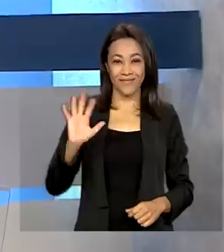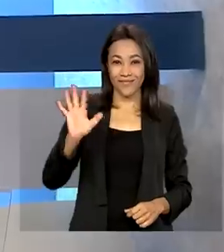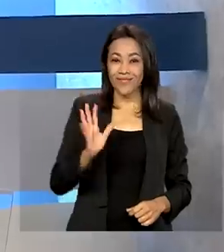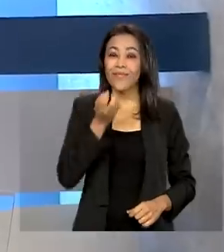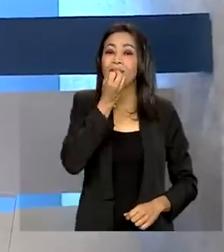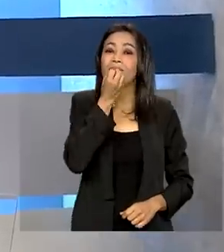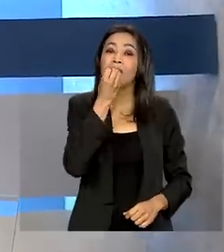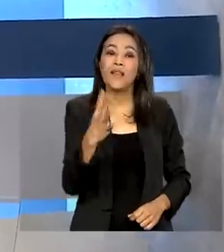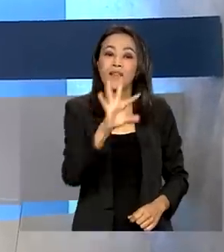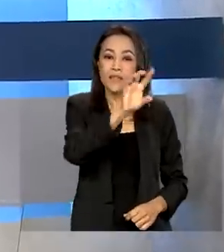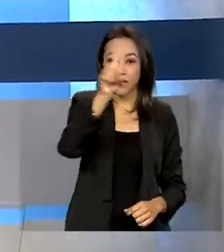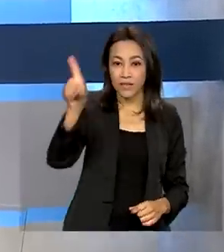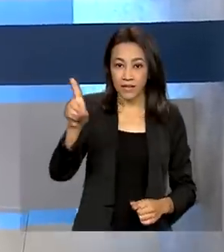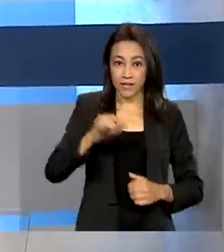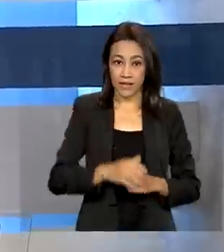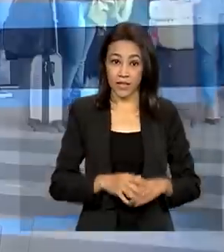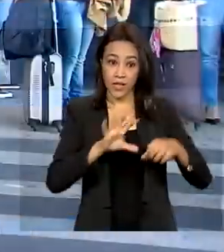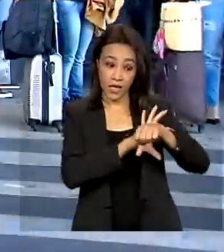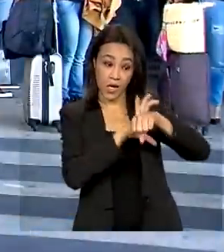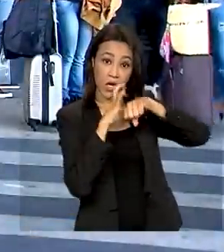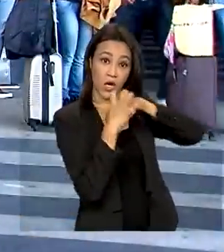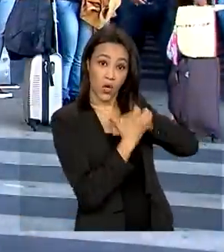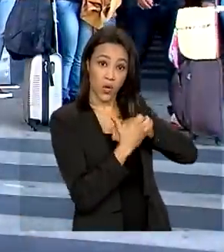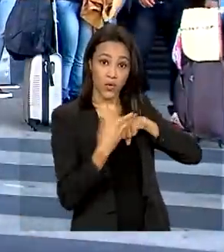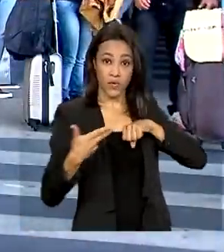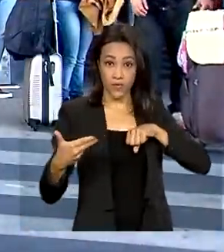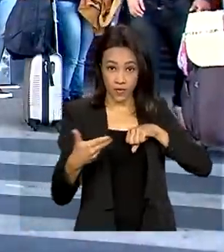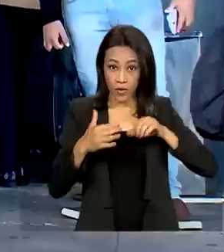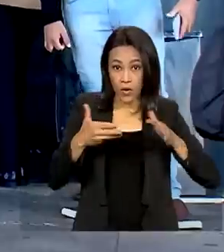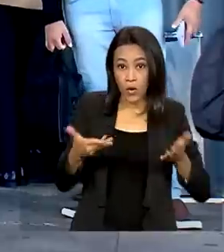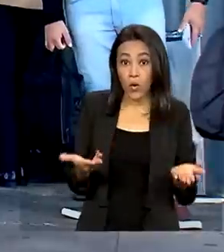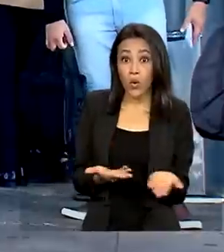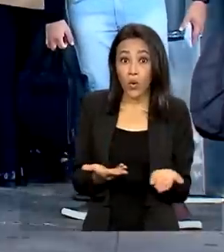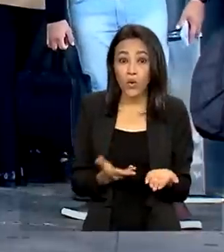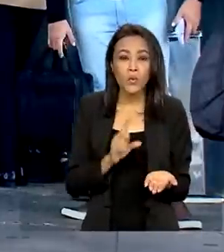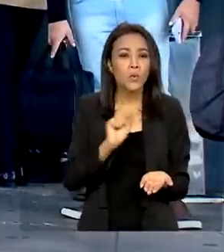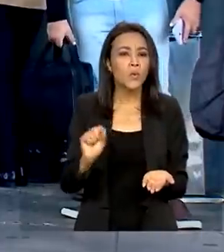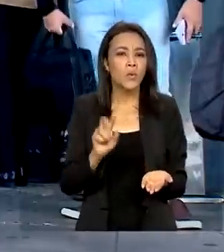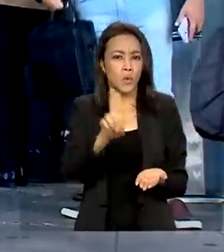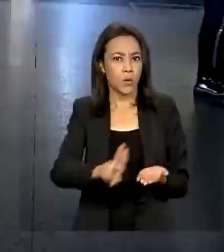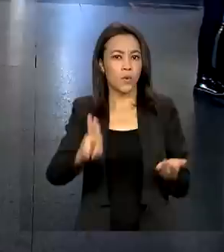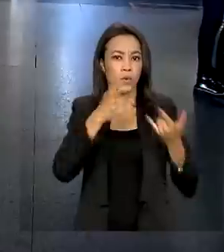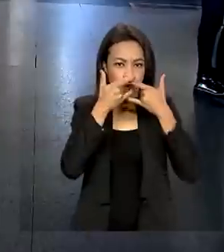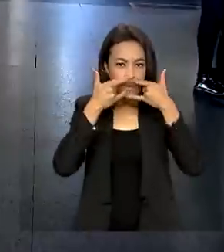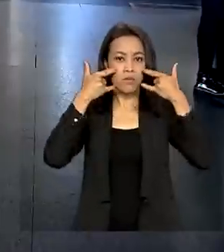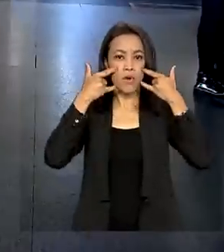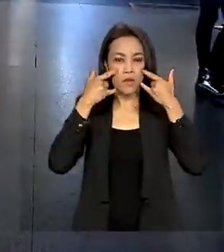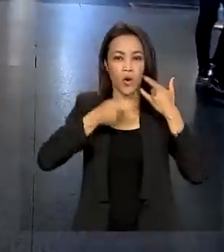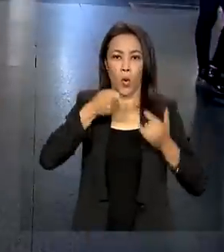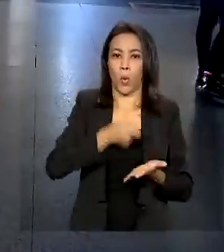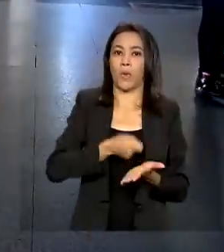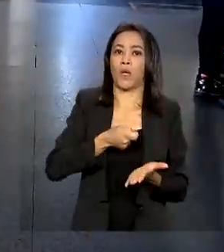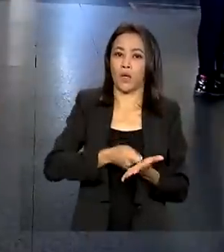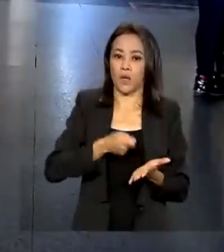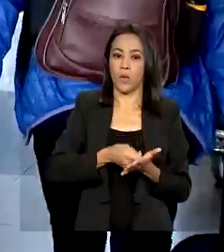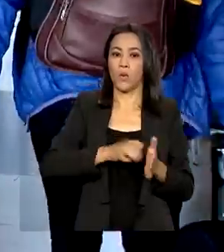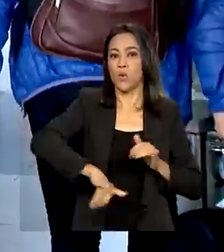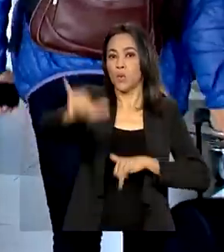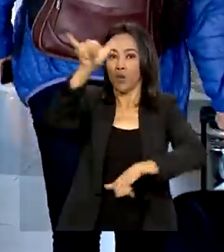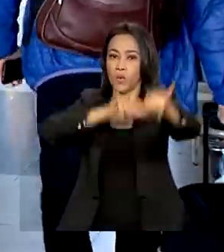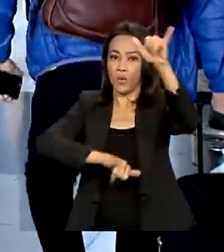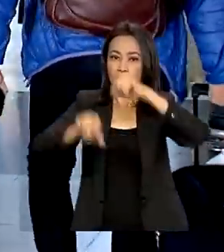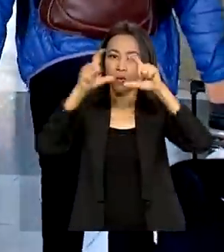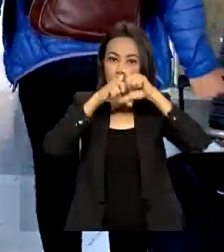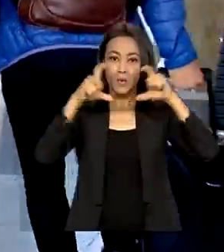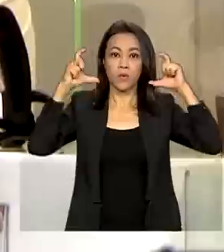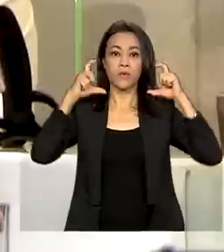Olá, bom dia. Covid-19. A partir de hoje, o uso de máscaras volta a ser obrigatório nos aviões e aeroportos